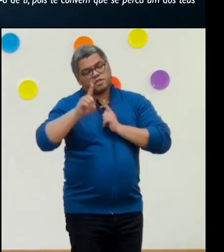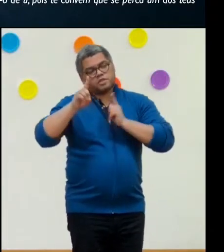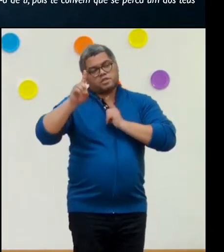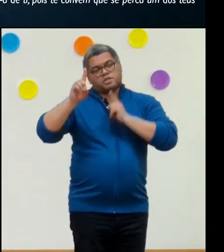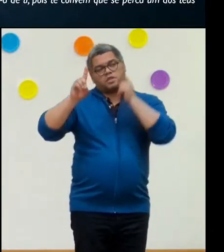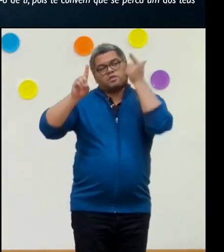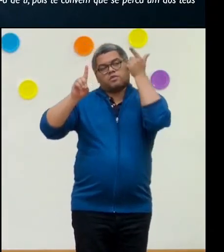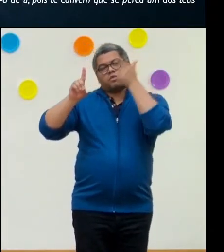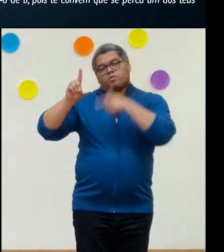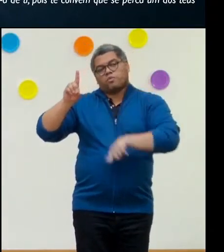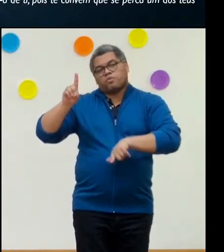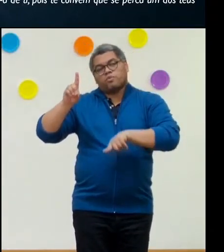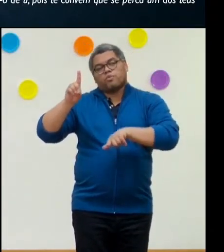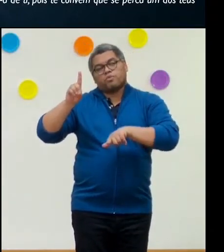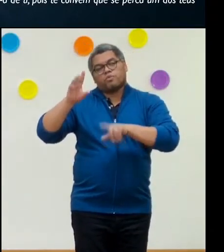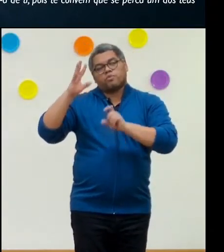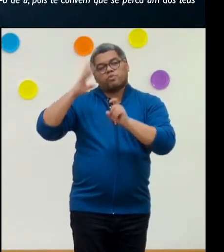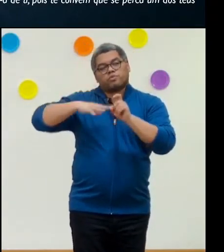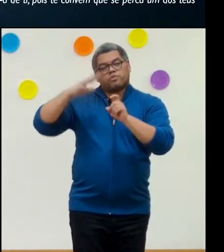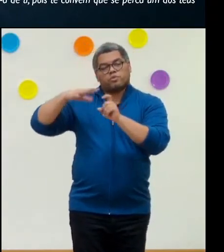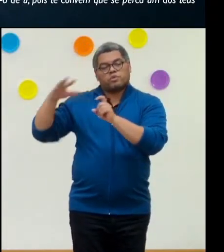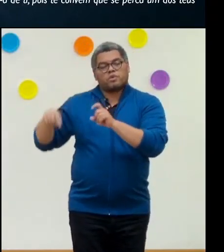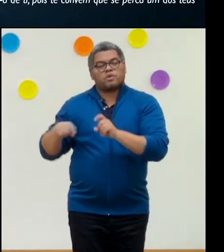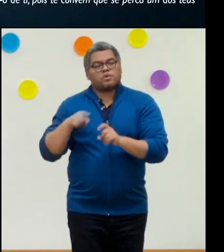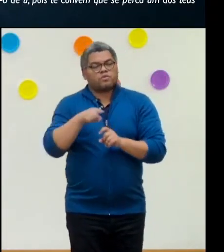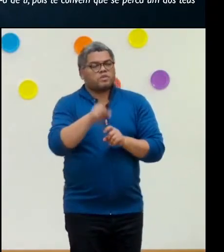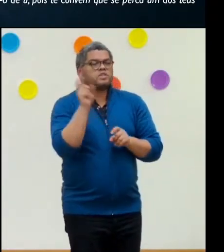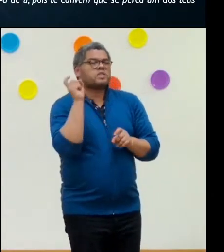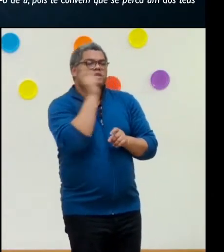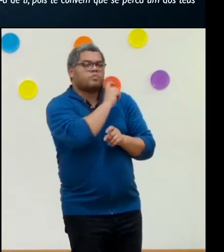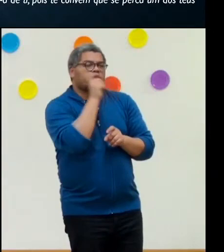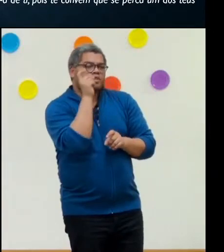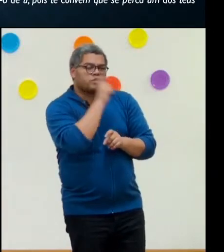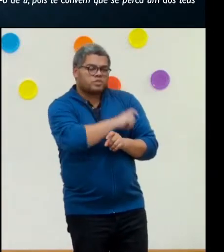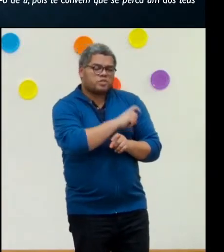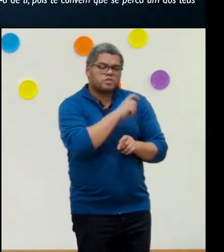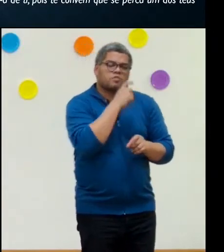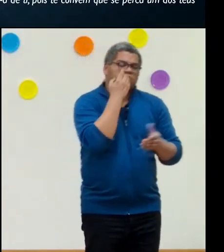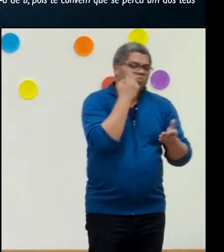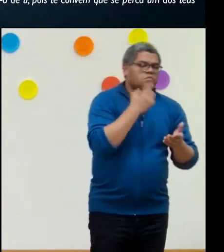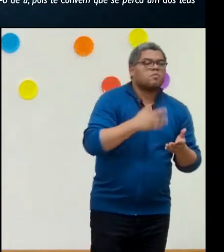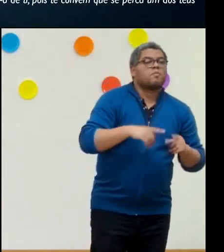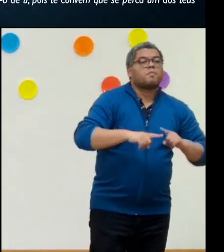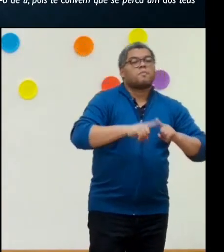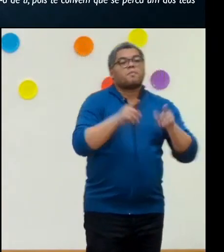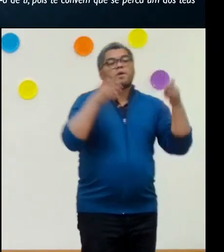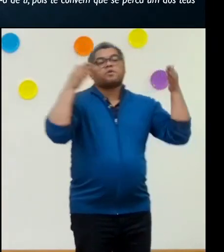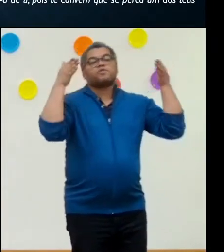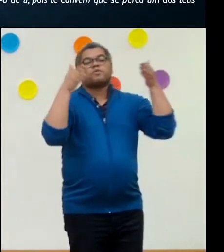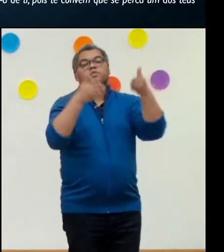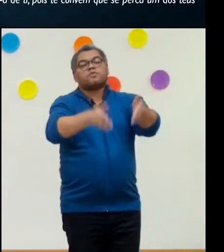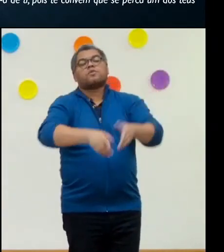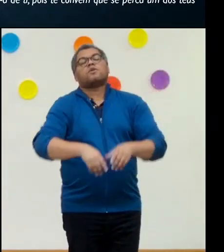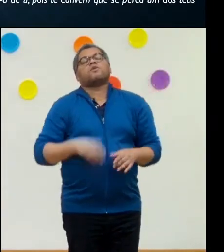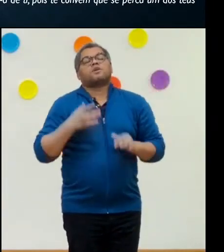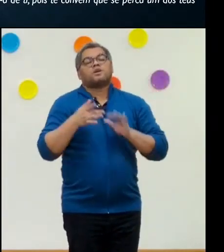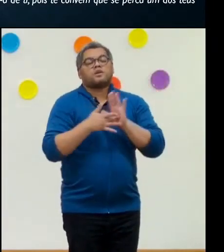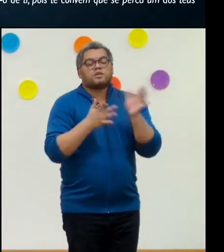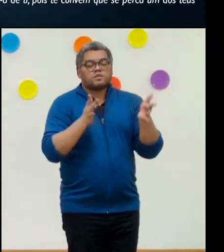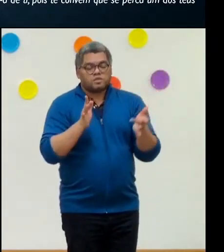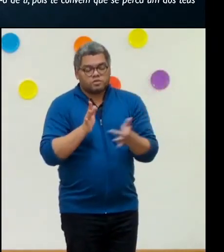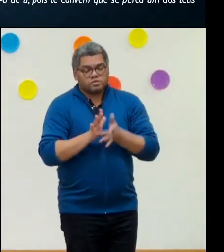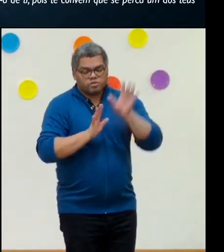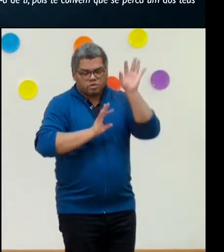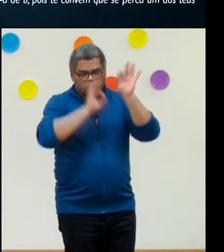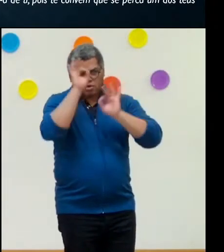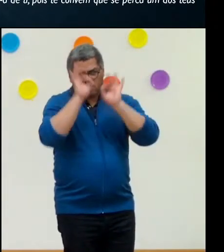tua vontade foi Deus para você. Você cobiçou, você mentiu, caiu um monte. Mas o ponto é que Jesus aqui corrige